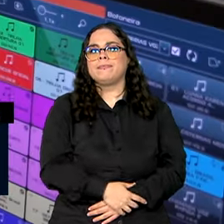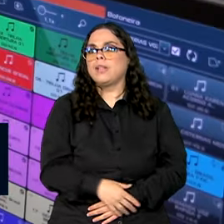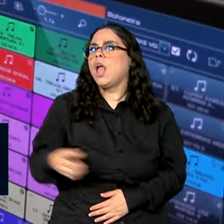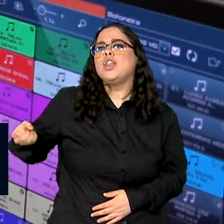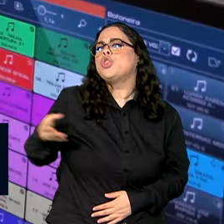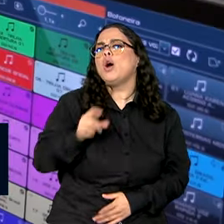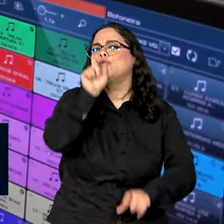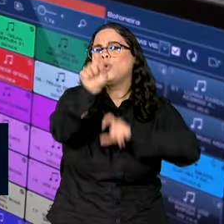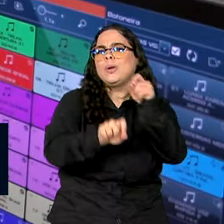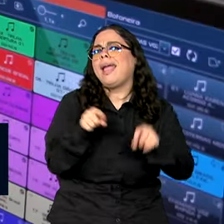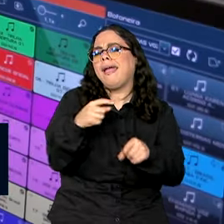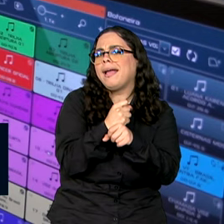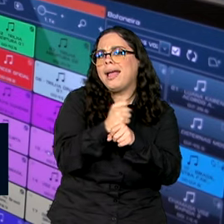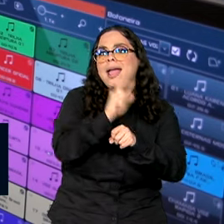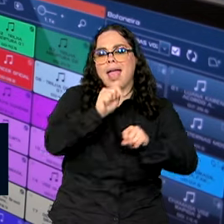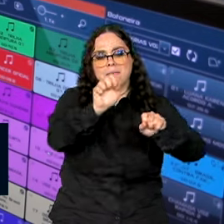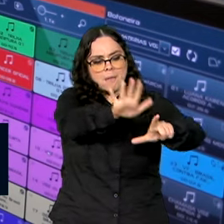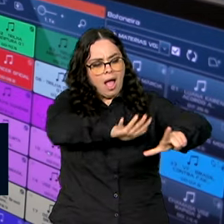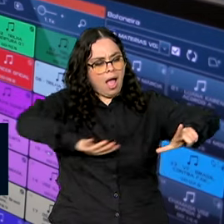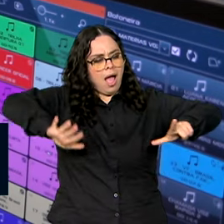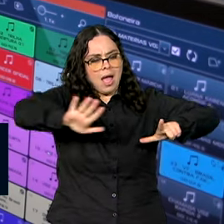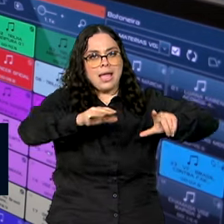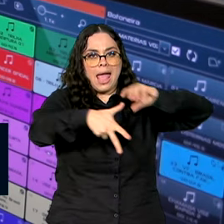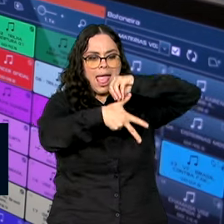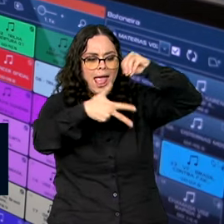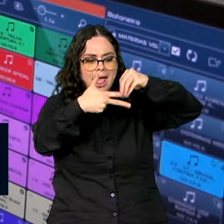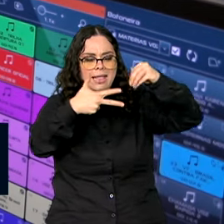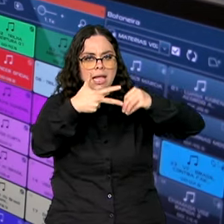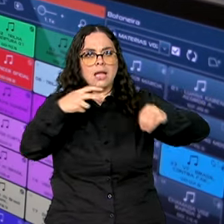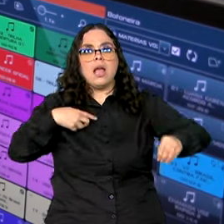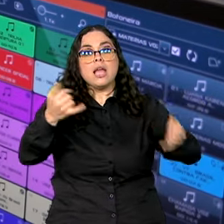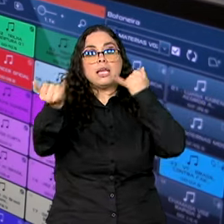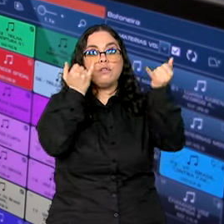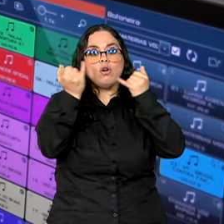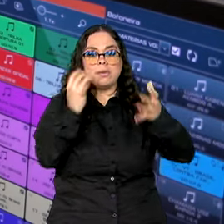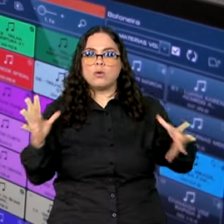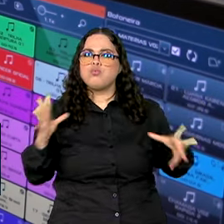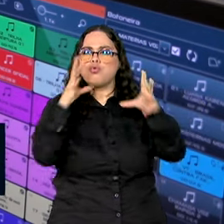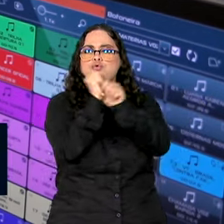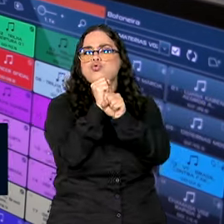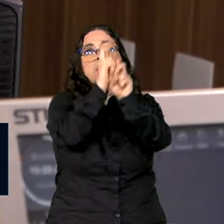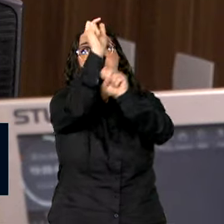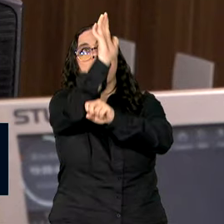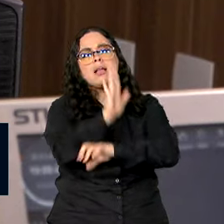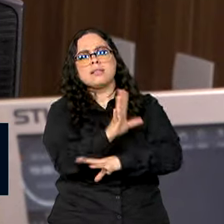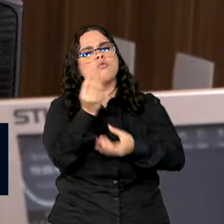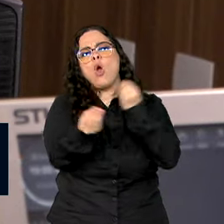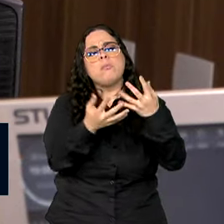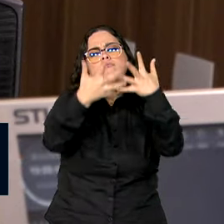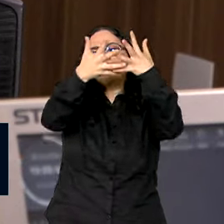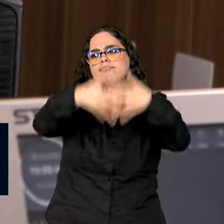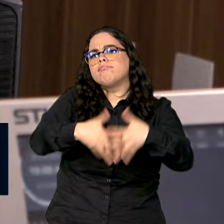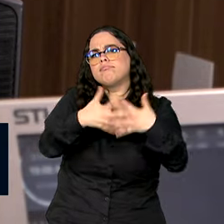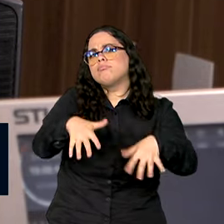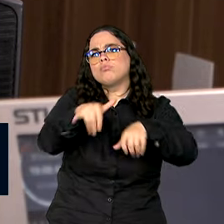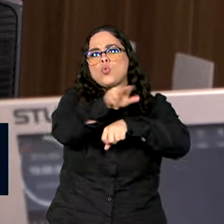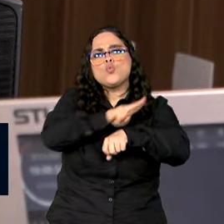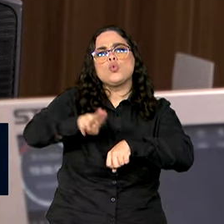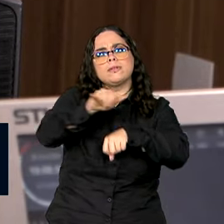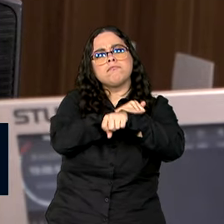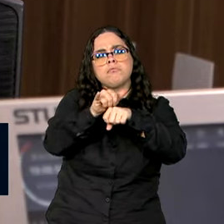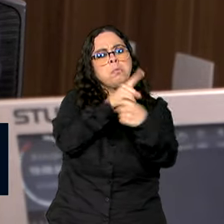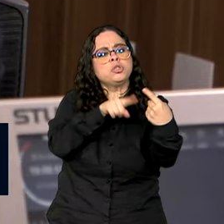o painel Enem né uma uma plataforma aí que reúne os principais dados do exame como é que essa ferramenta vai ser utilizada e qual o